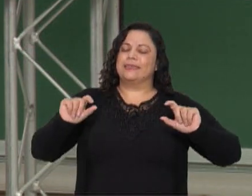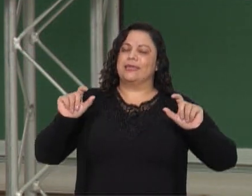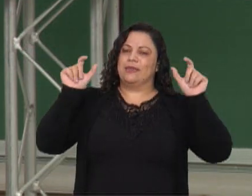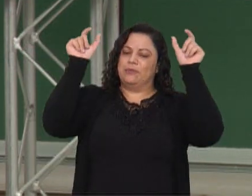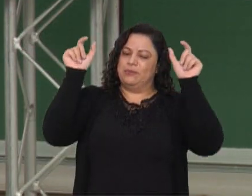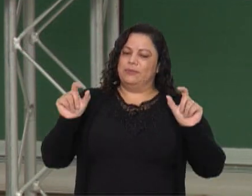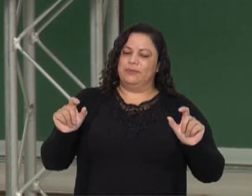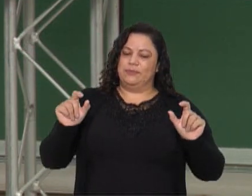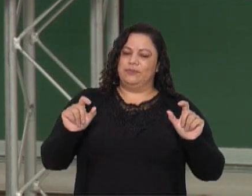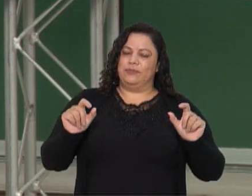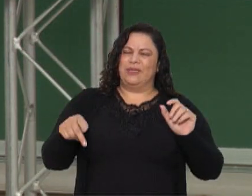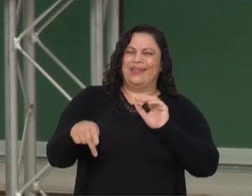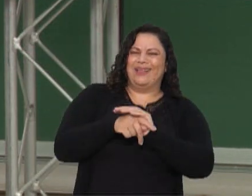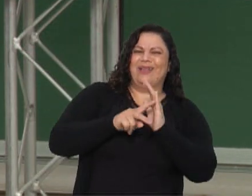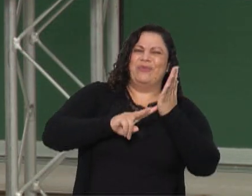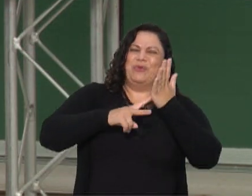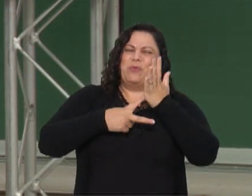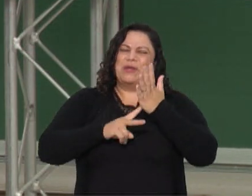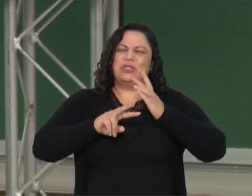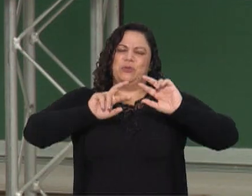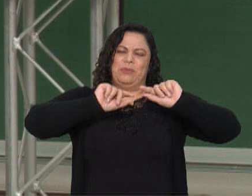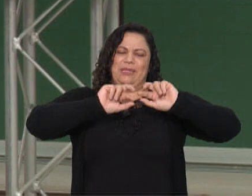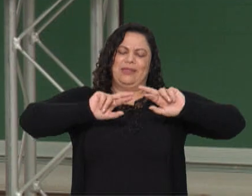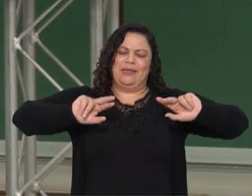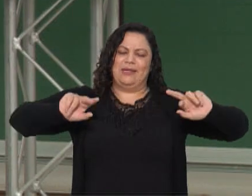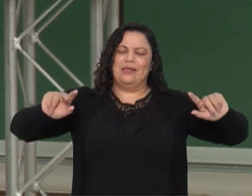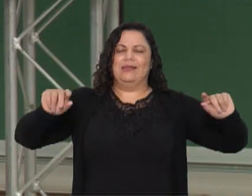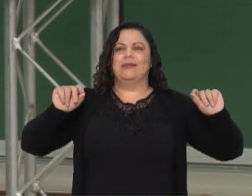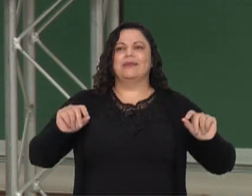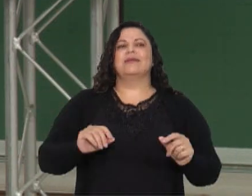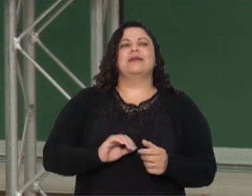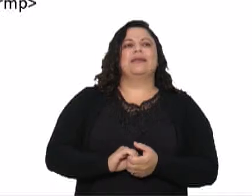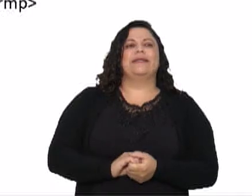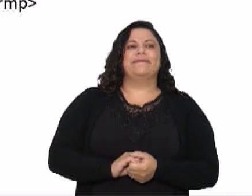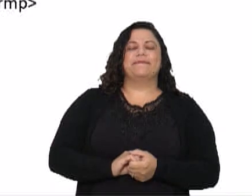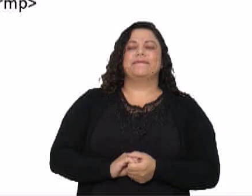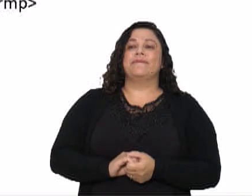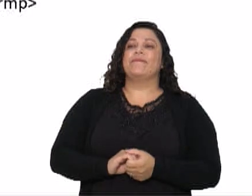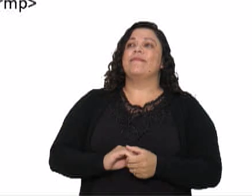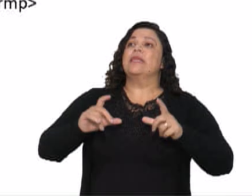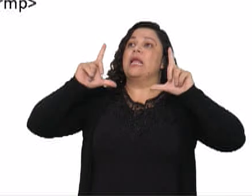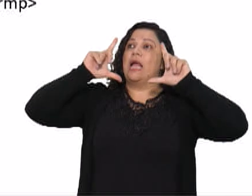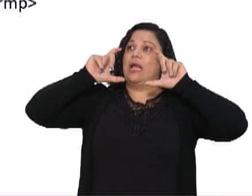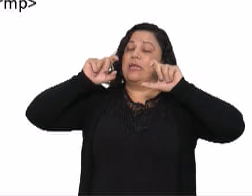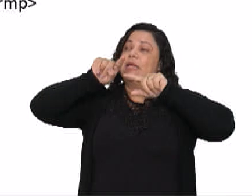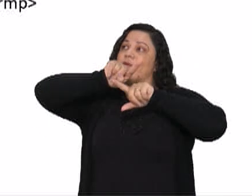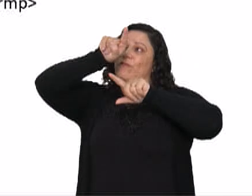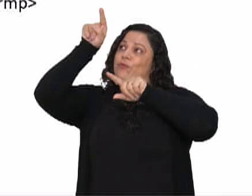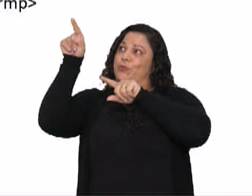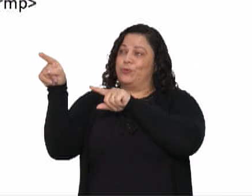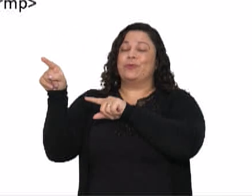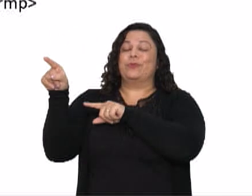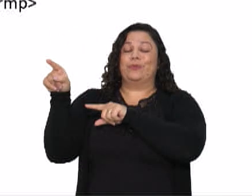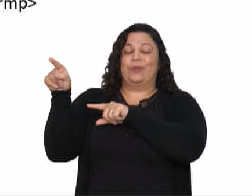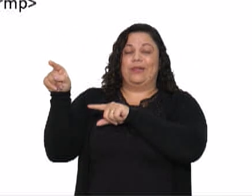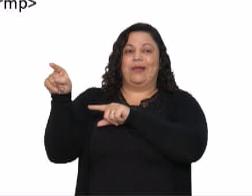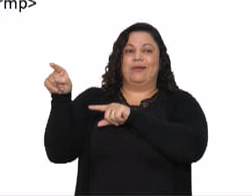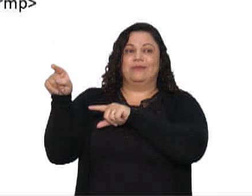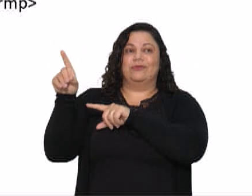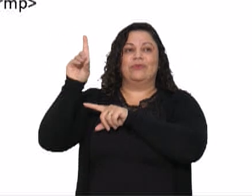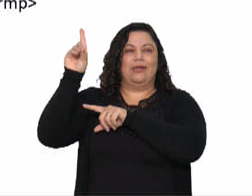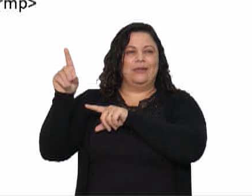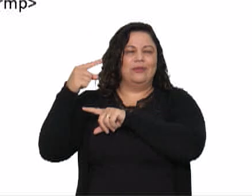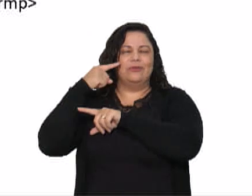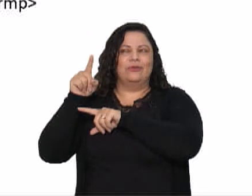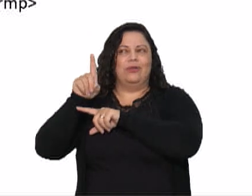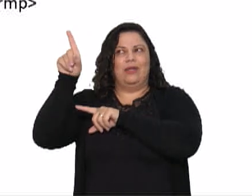geométrica, né, dessa exposição dessas obras. Ali na imagem ao lado, nós vemos as escadas de outro